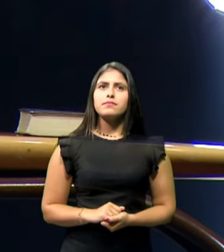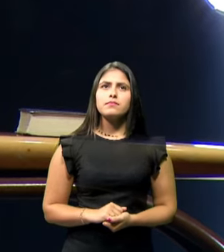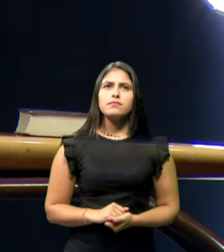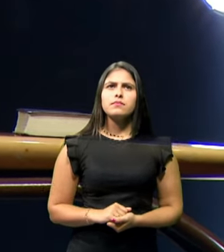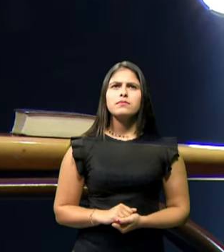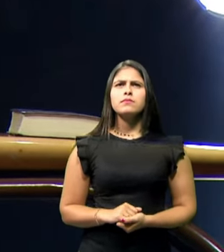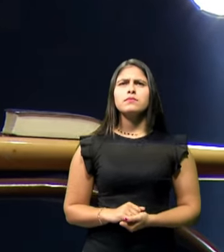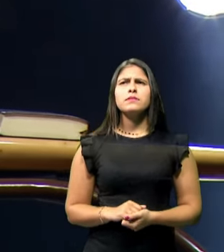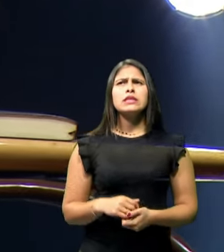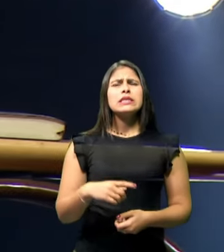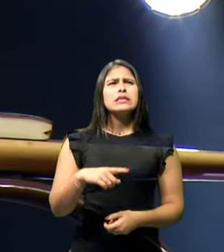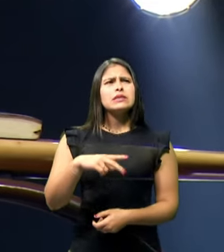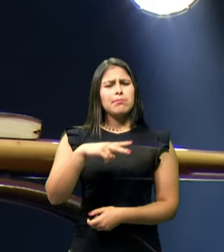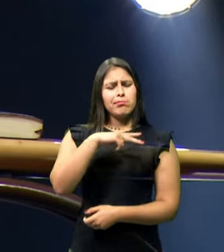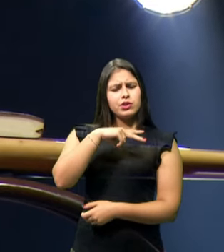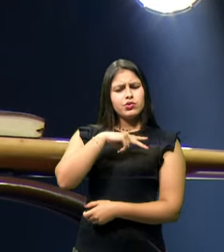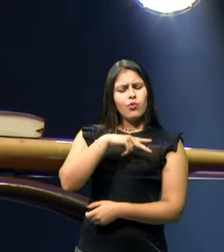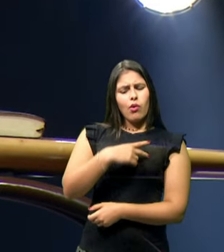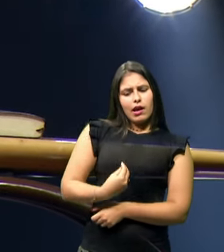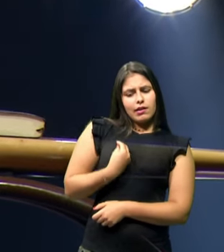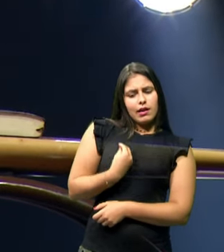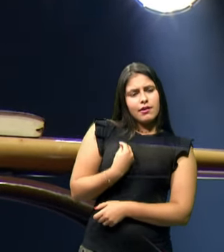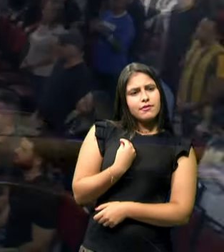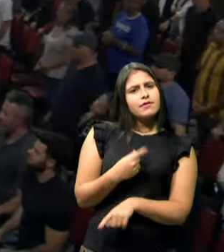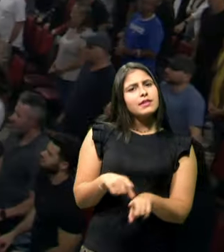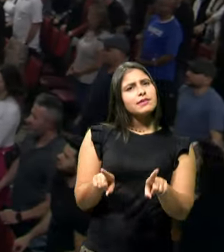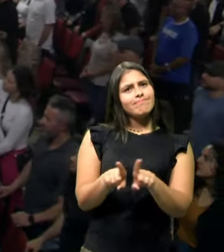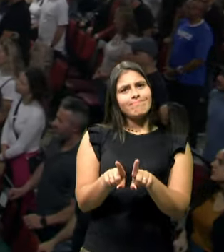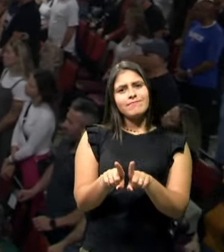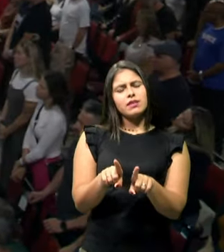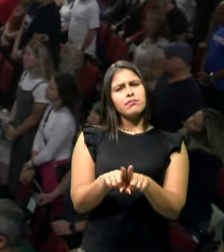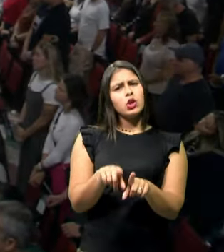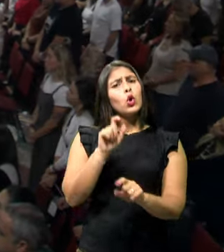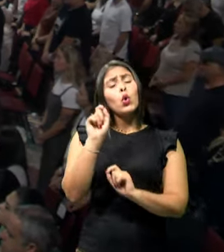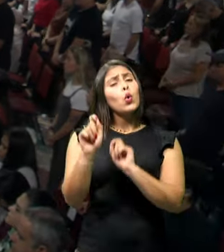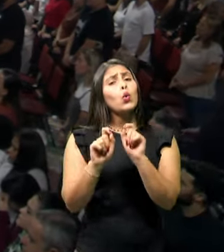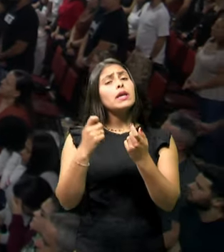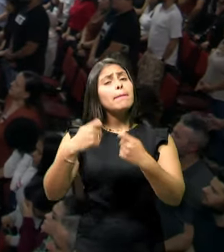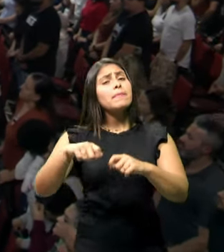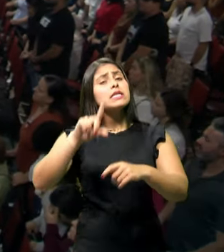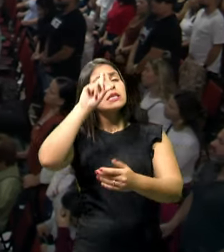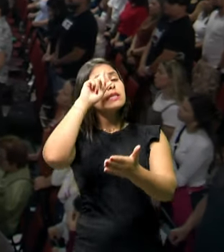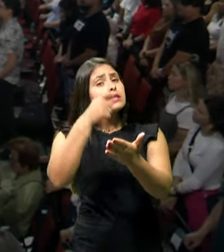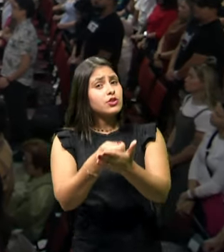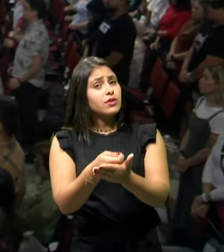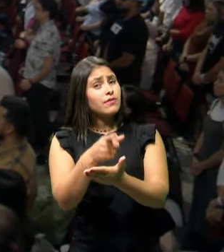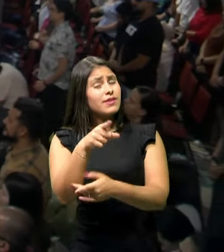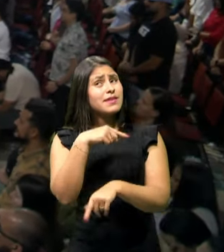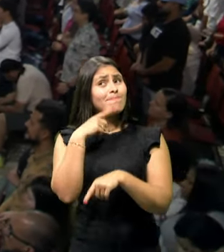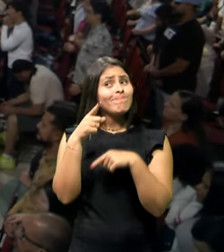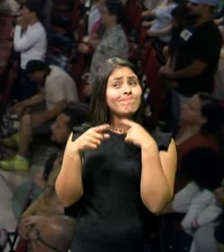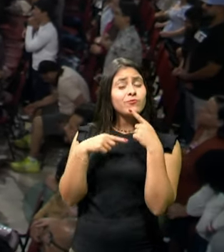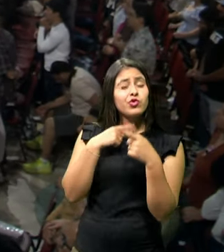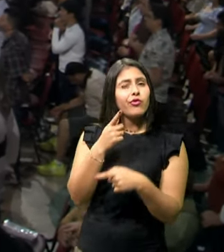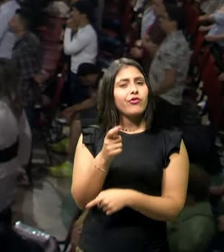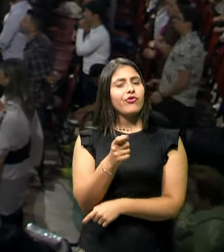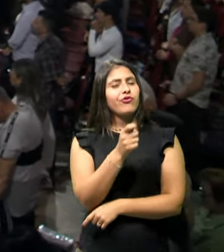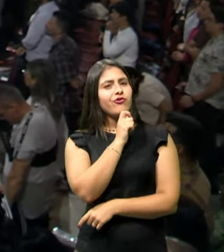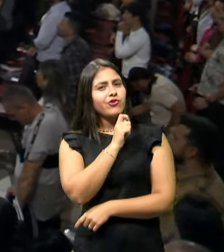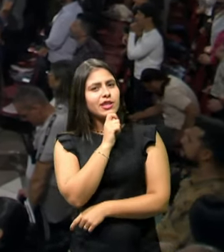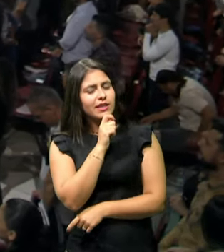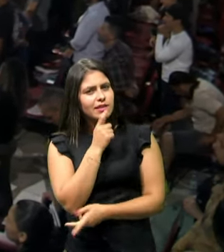em relação à sua vida pessoal. O que é que você está precisando decidir que você está embromando?